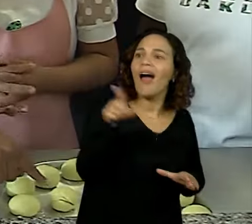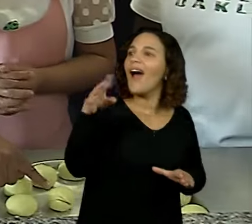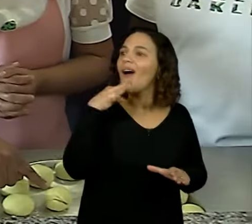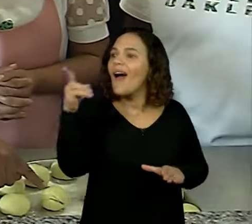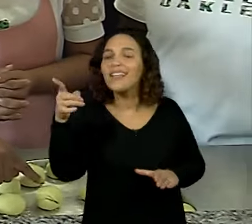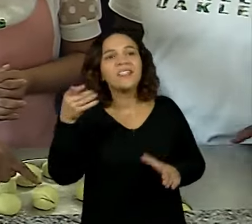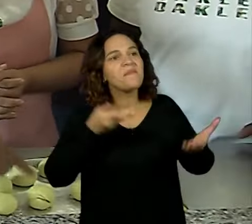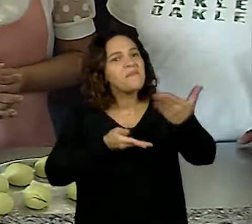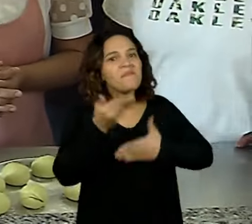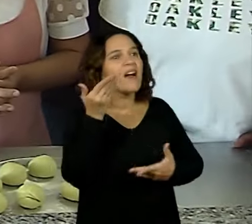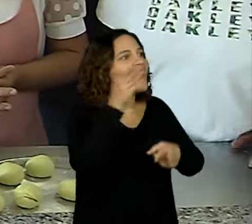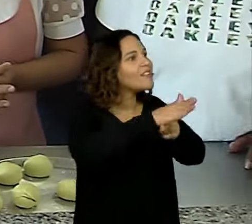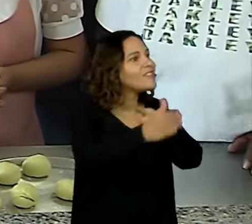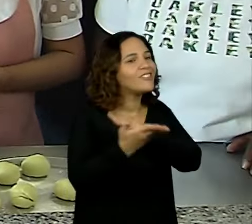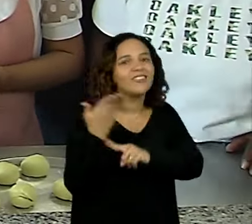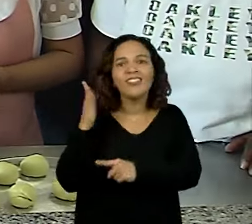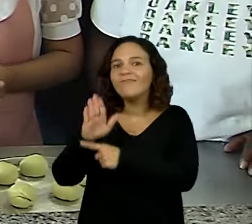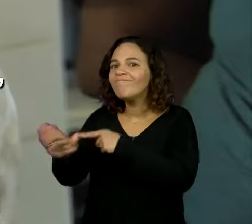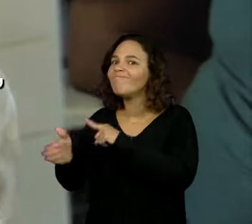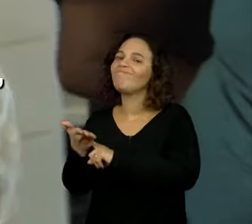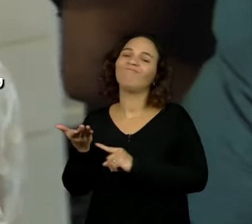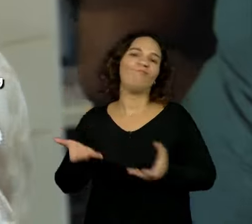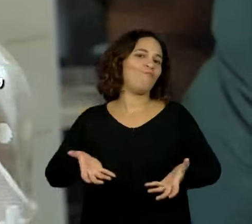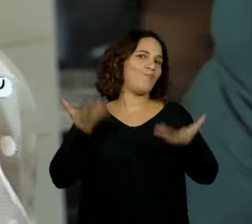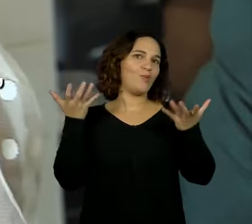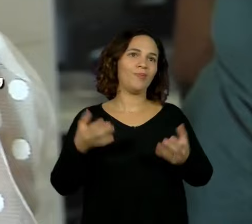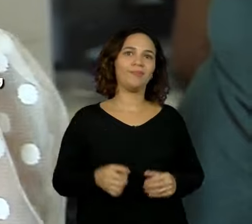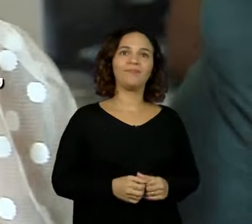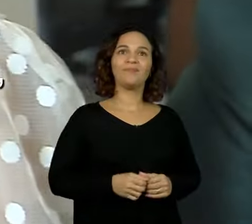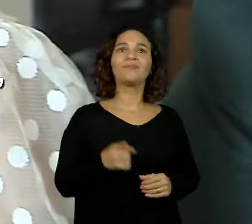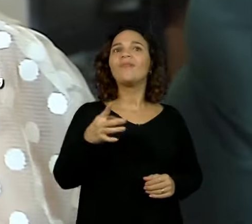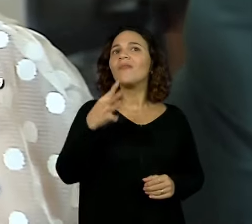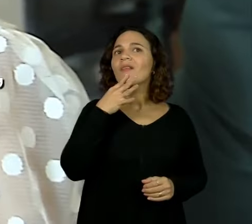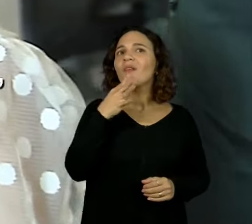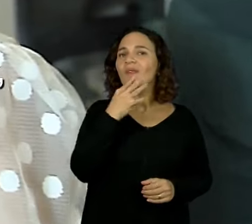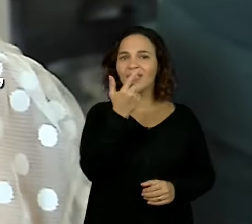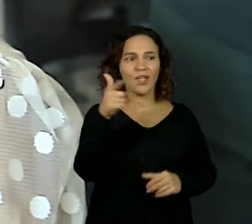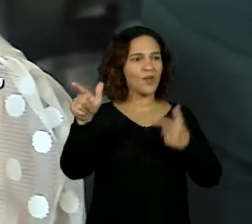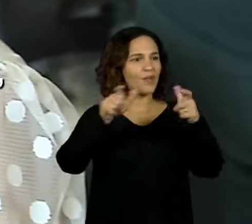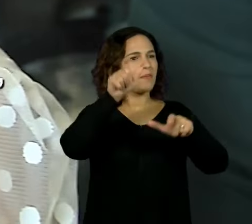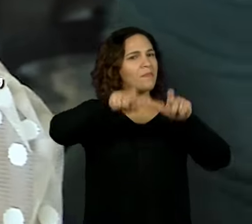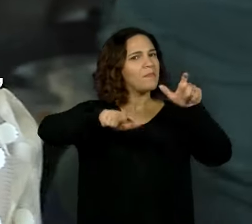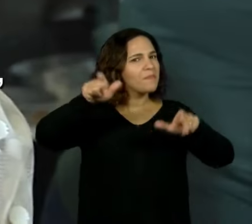possa contribuir no conhecimento delas. Você conhece outras pessoas,